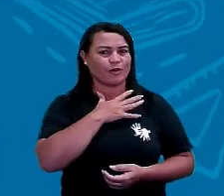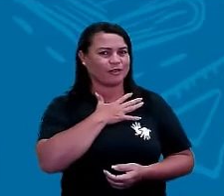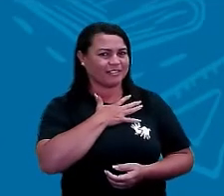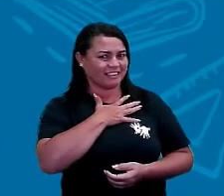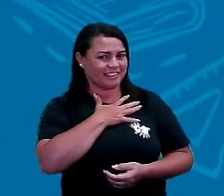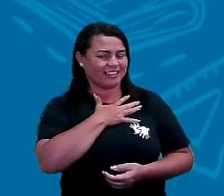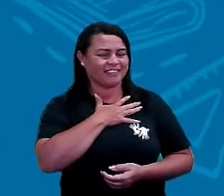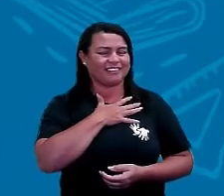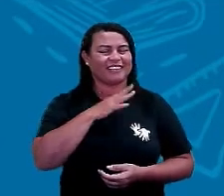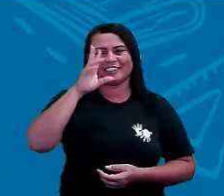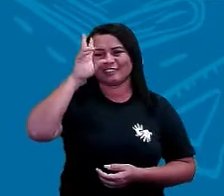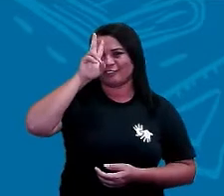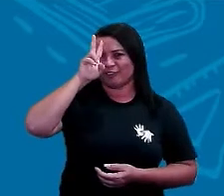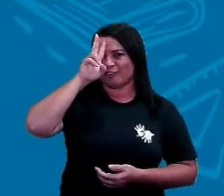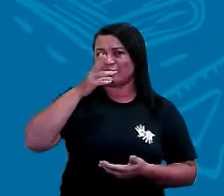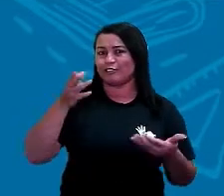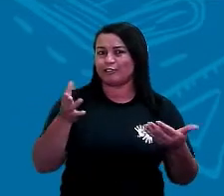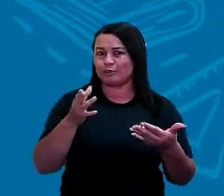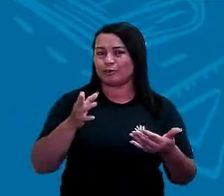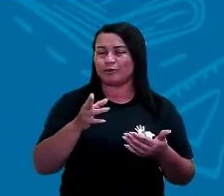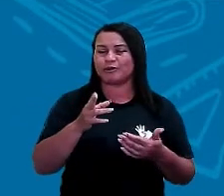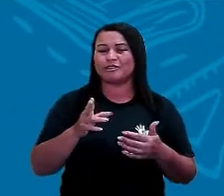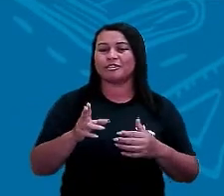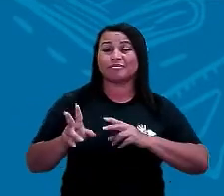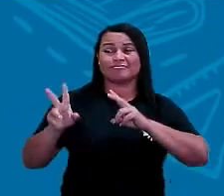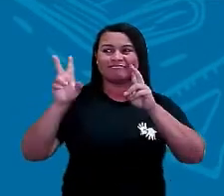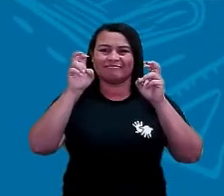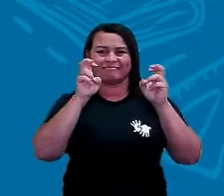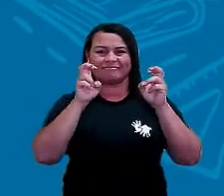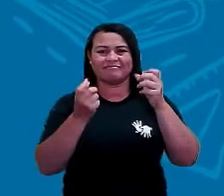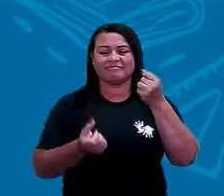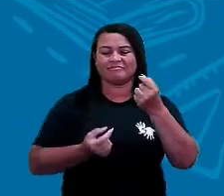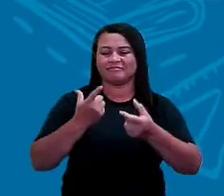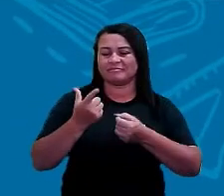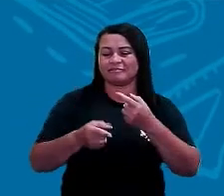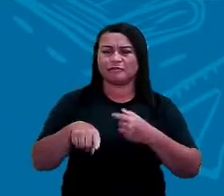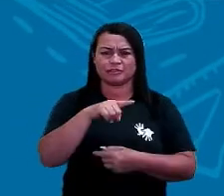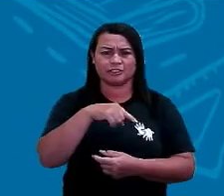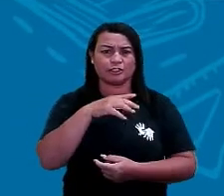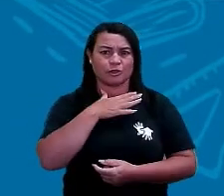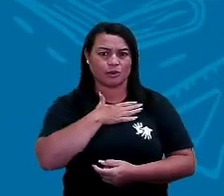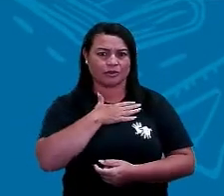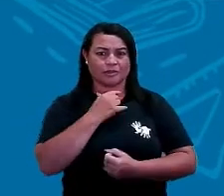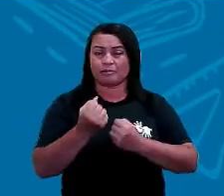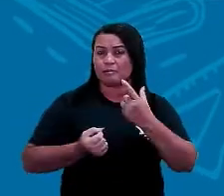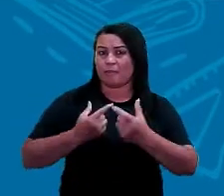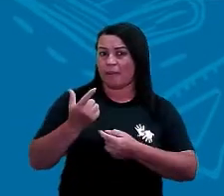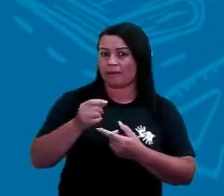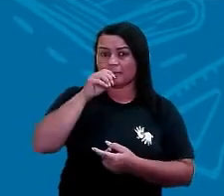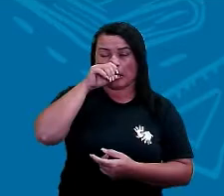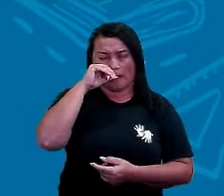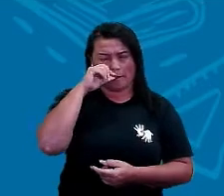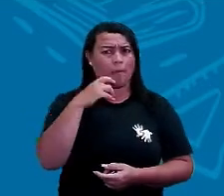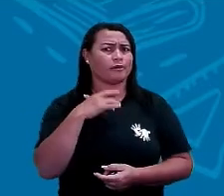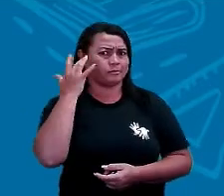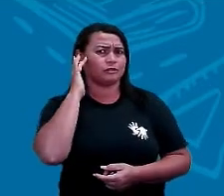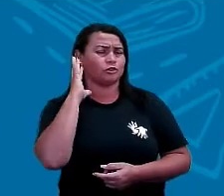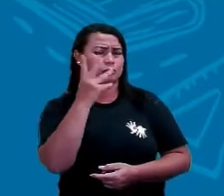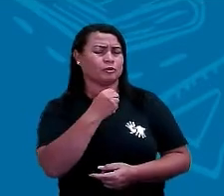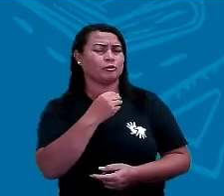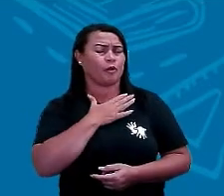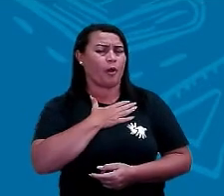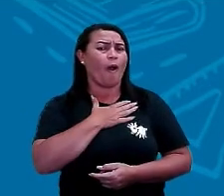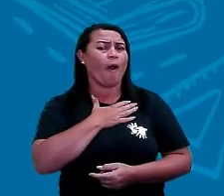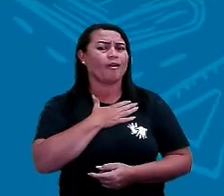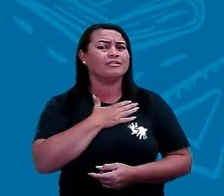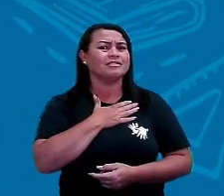história de hoje? A história é sobre pipoca, os porquês da pipoca. Quem aqui gosta de pipoca? Acho que todo mundo gosta de pipoca, né? É